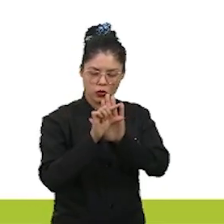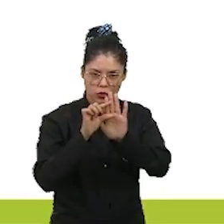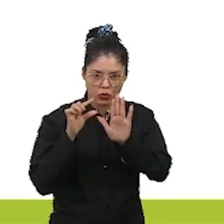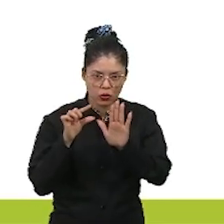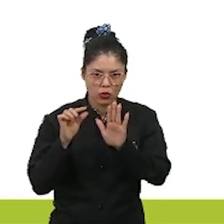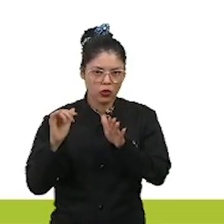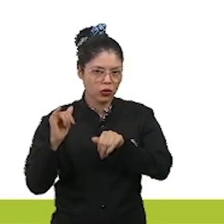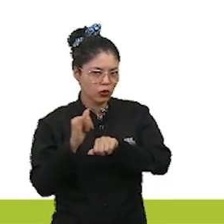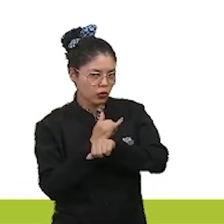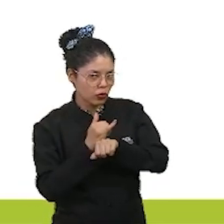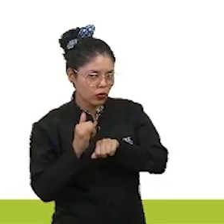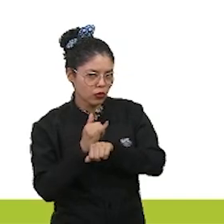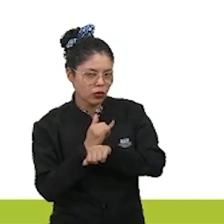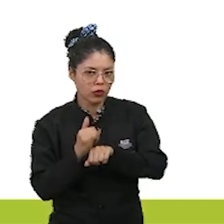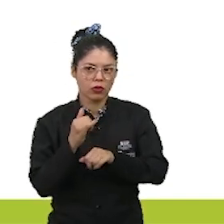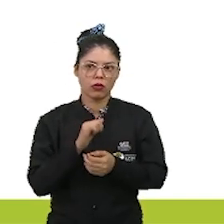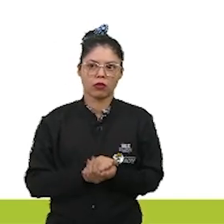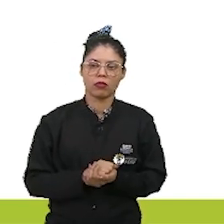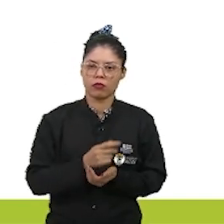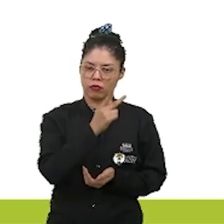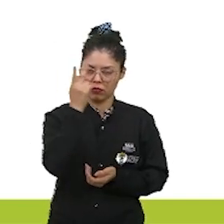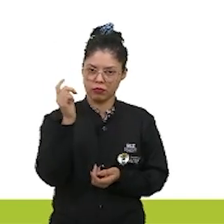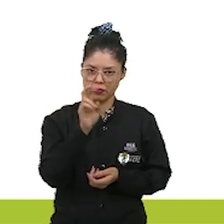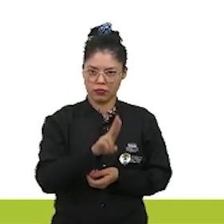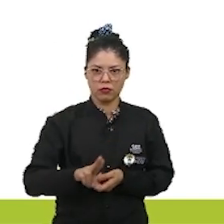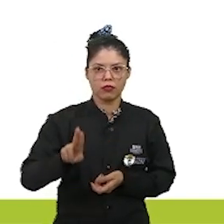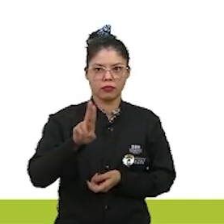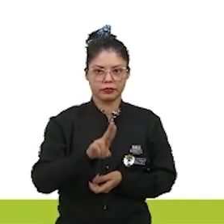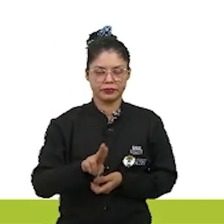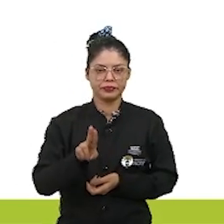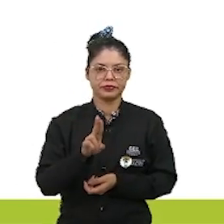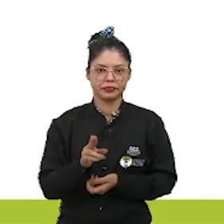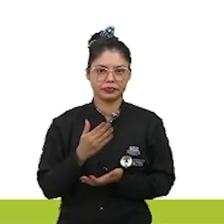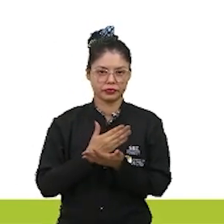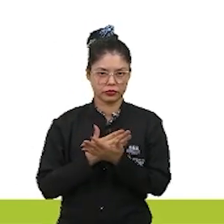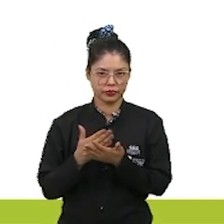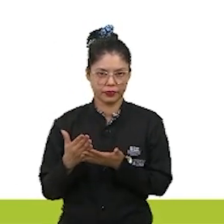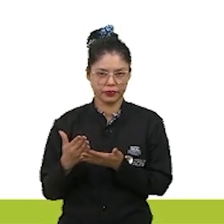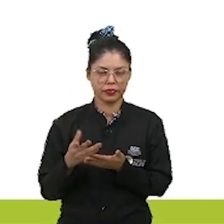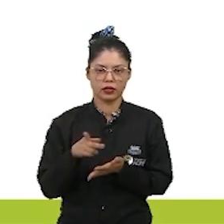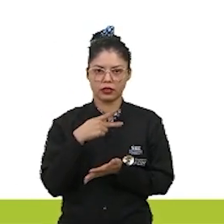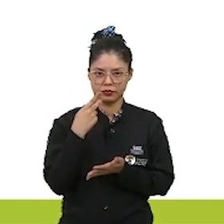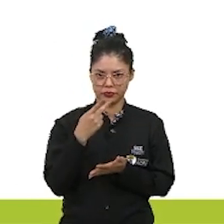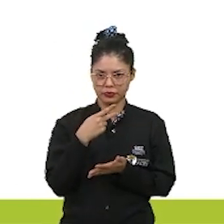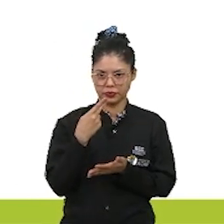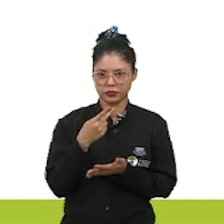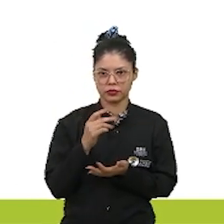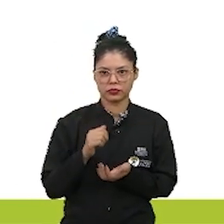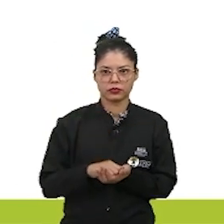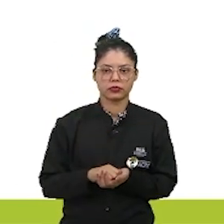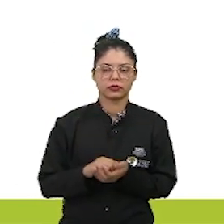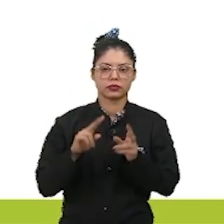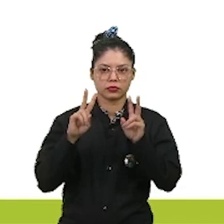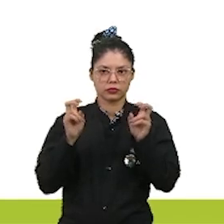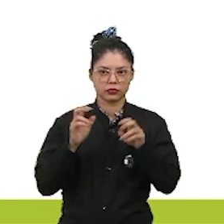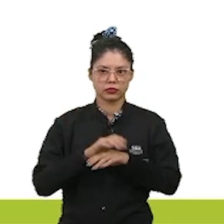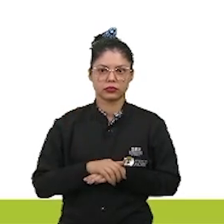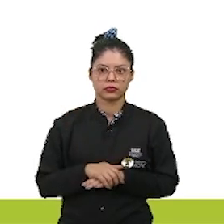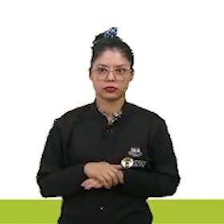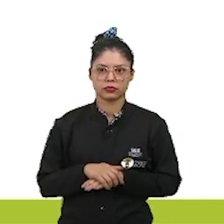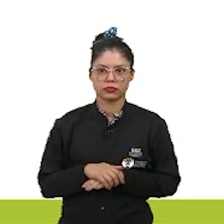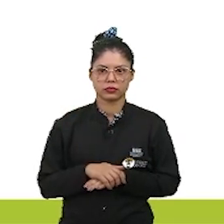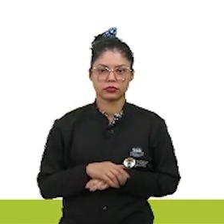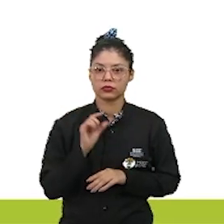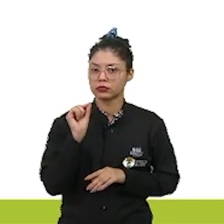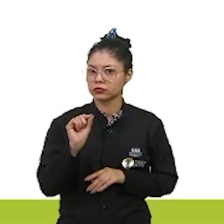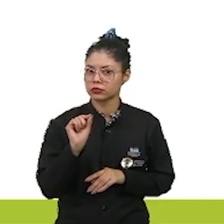nossa estratégia que a pessoa vai utilizar para começar a falar aí sobre a temática. Segunda parte é